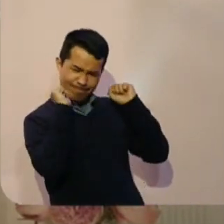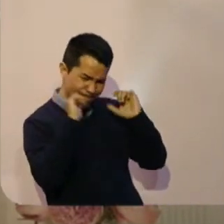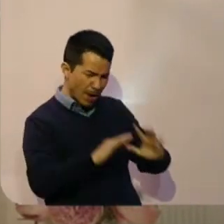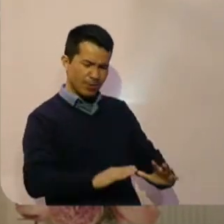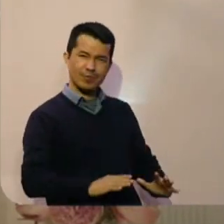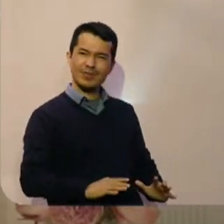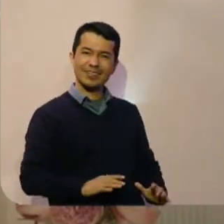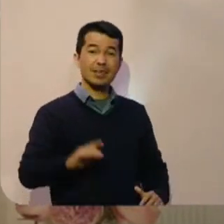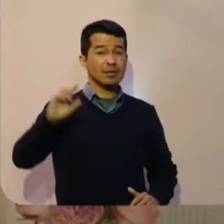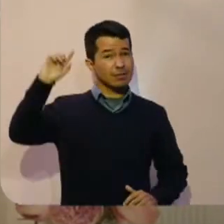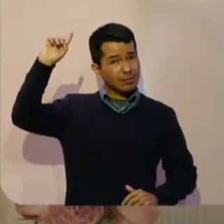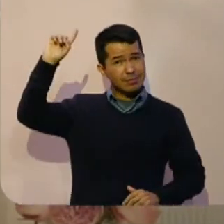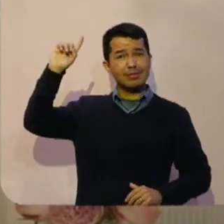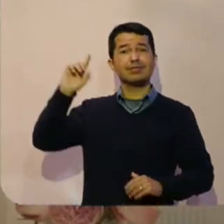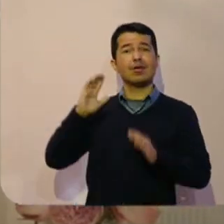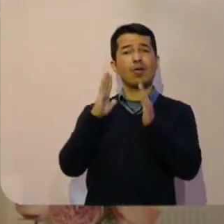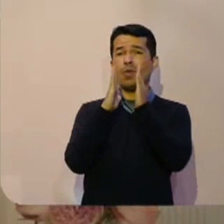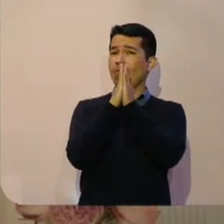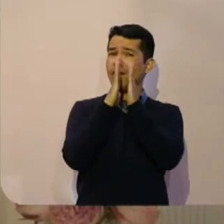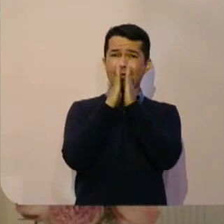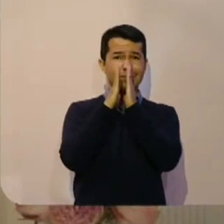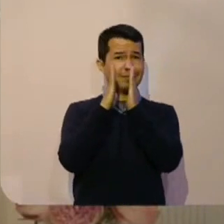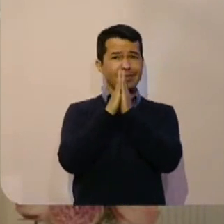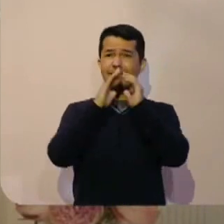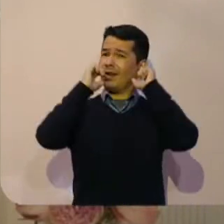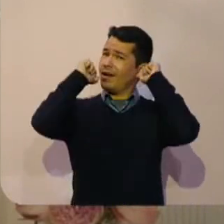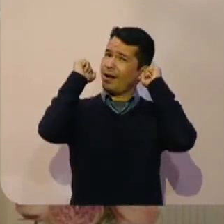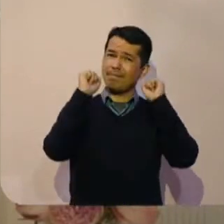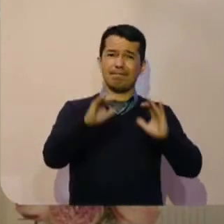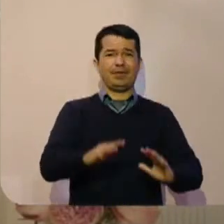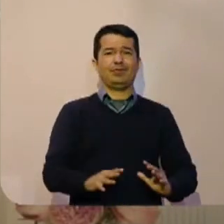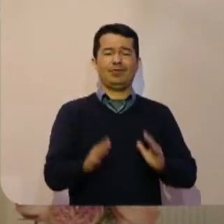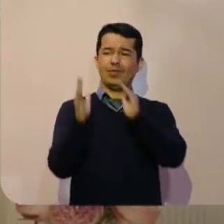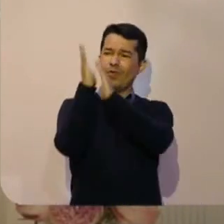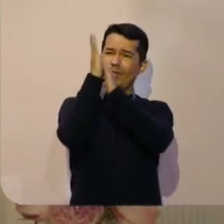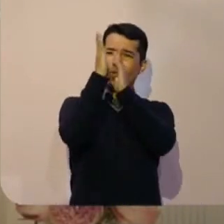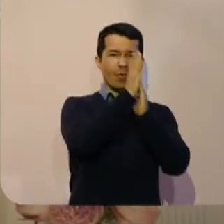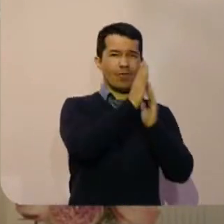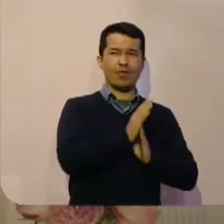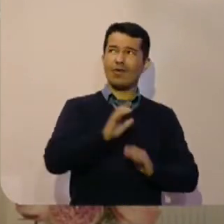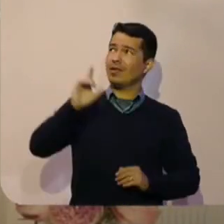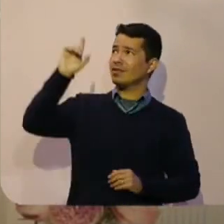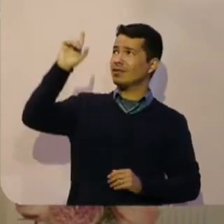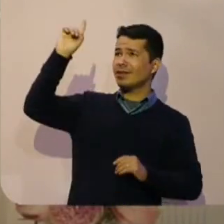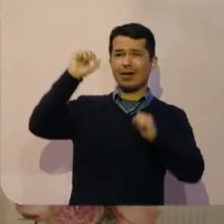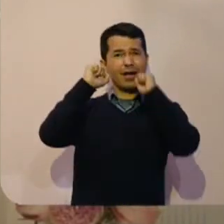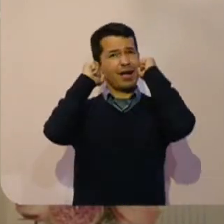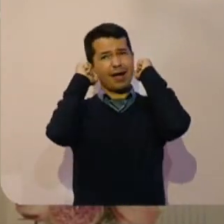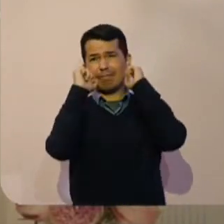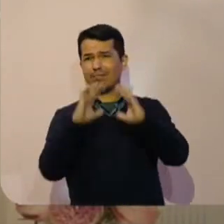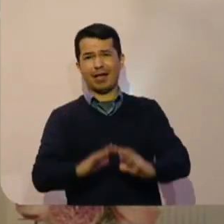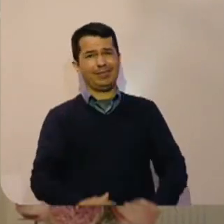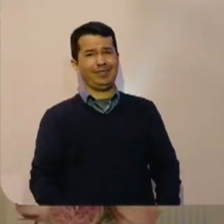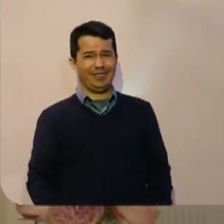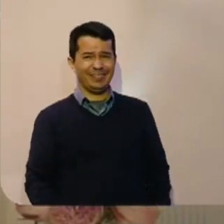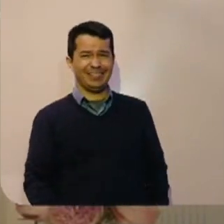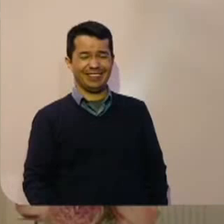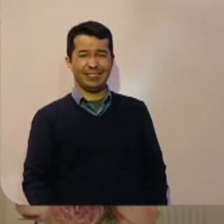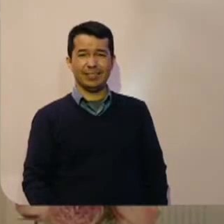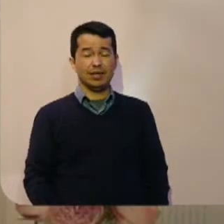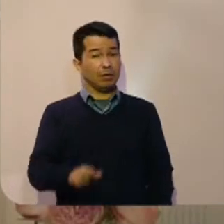é a oração e o louvor, tá, que são capazes de mover o coração do único que